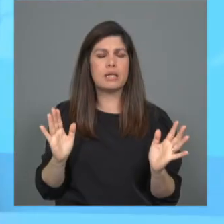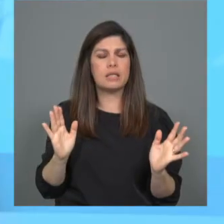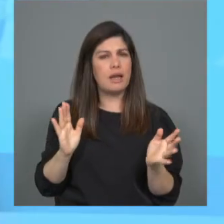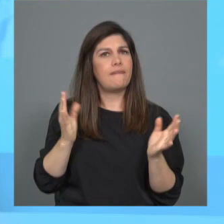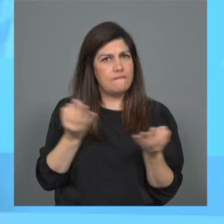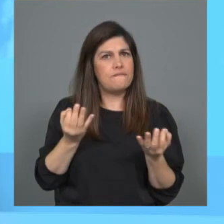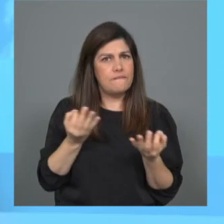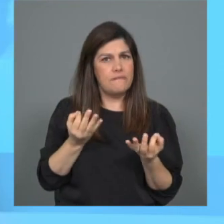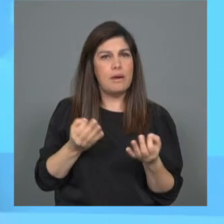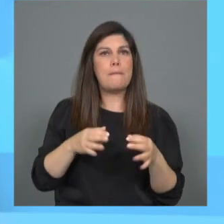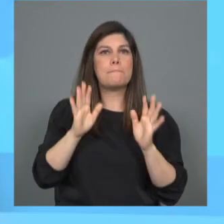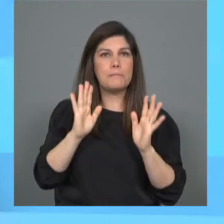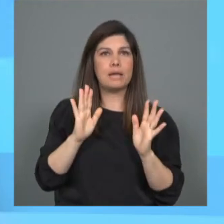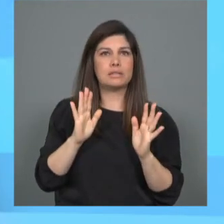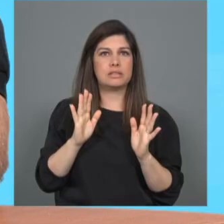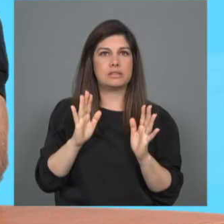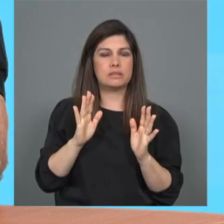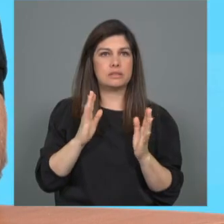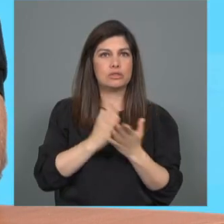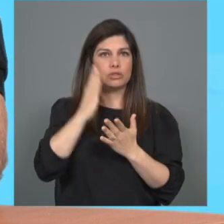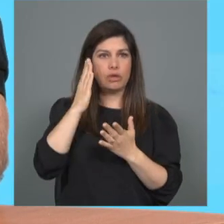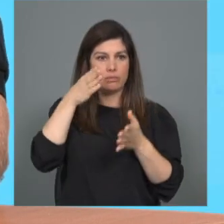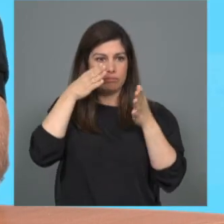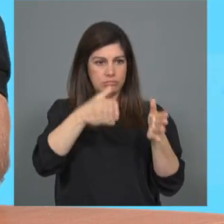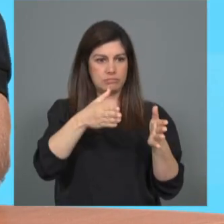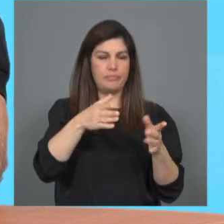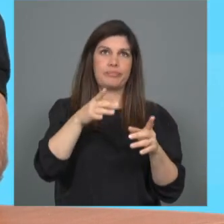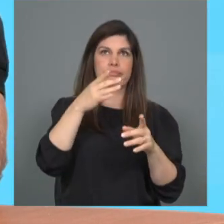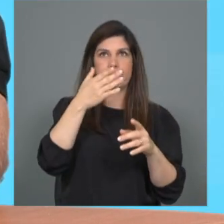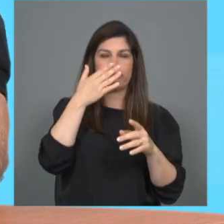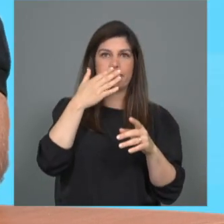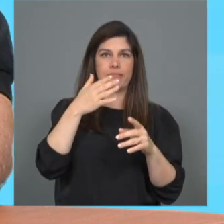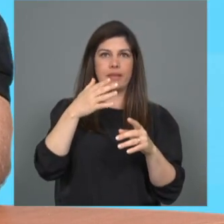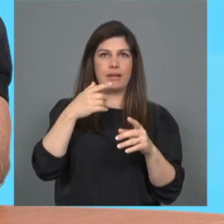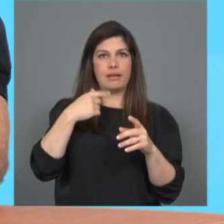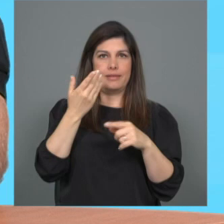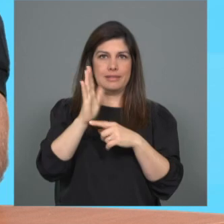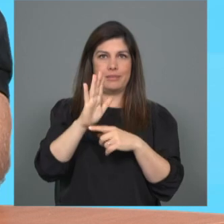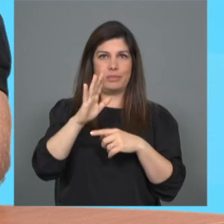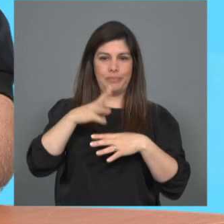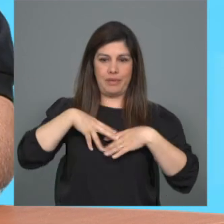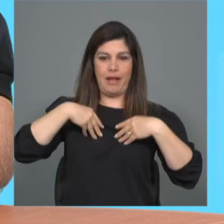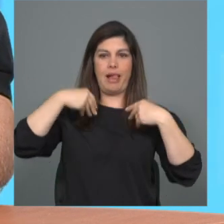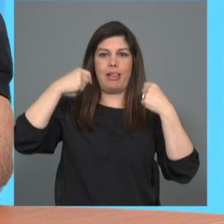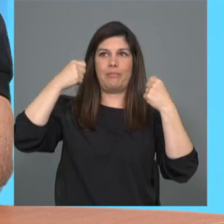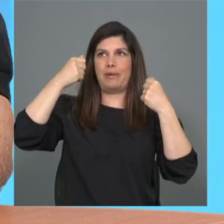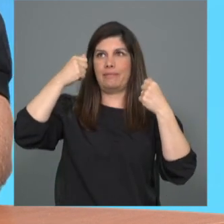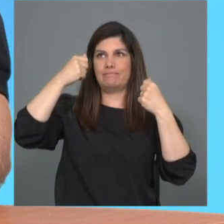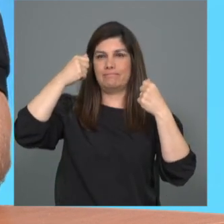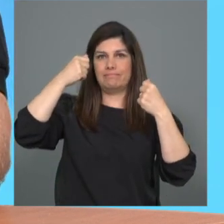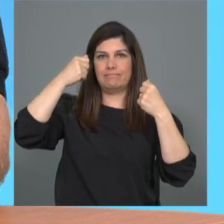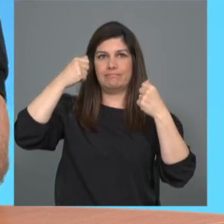Agora, vendermos a alma ao diabo, quer dizer, vendermos-nos à questão